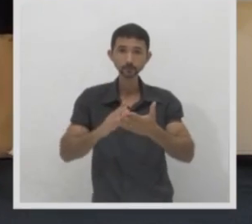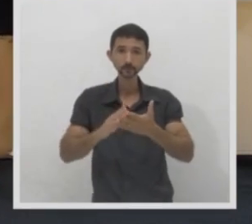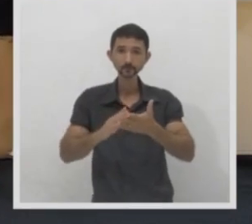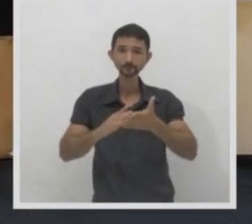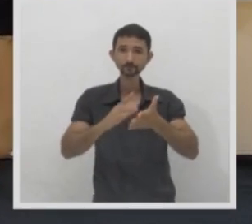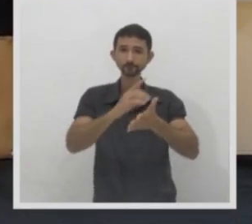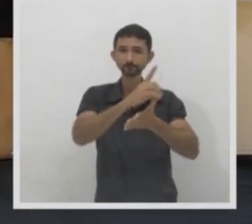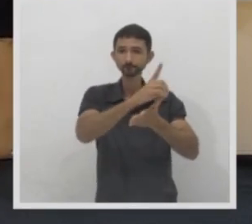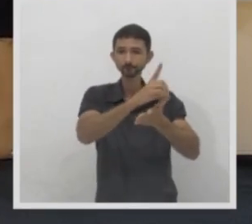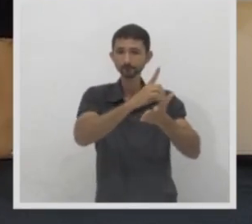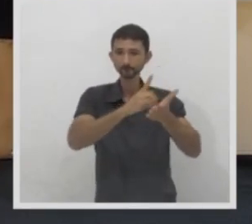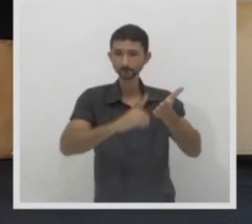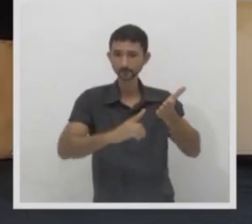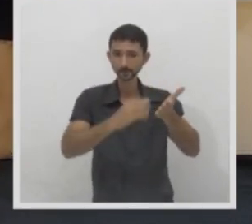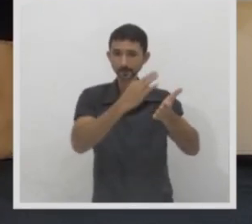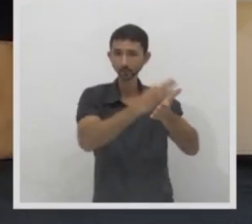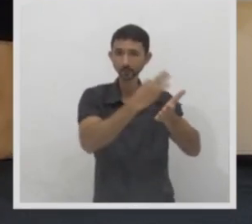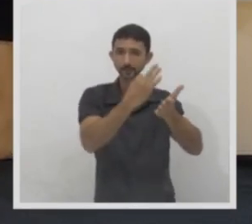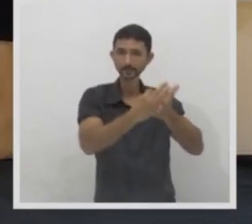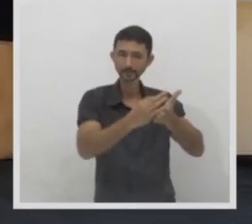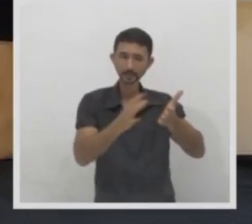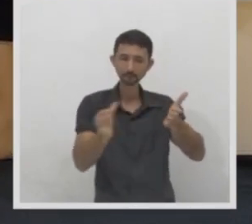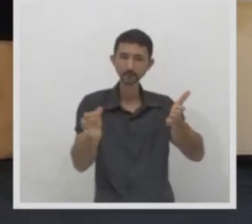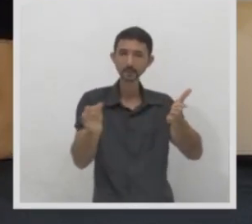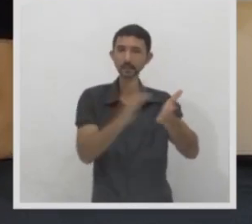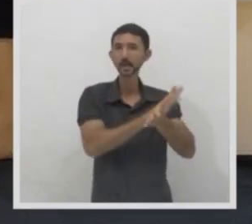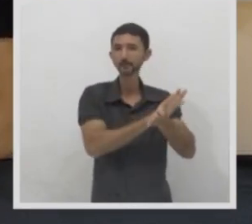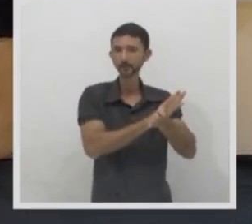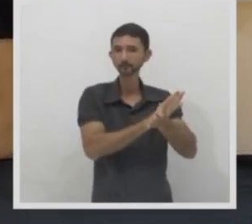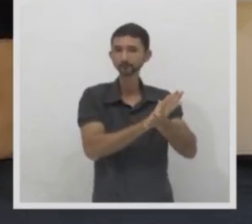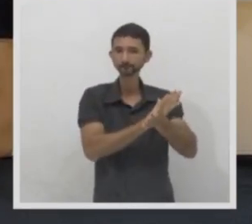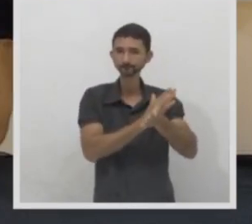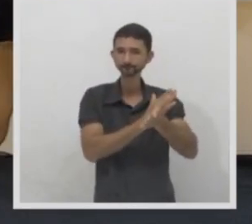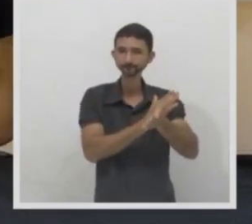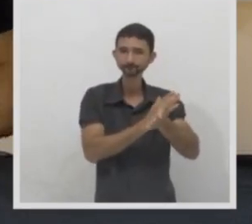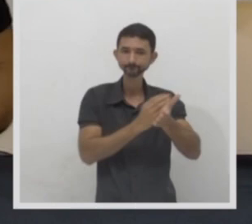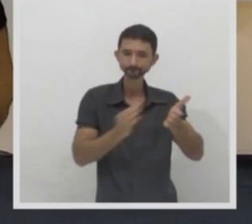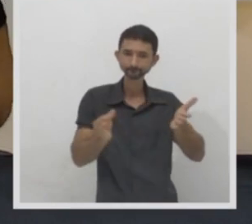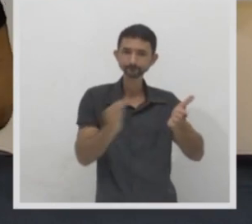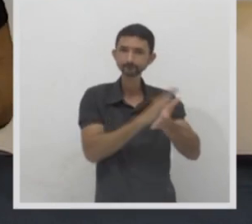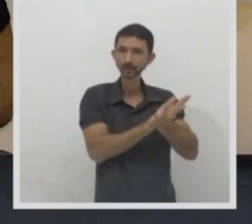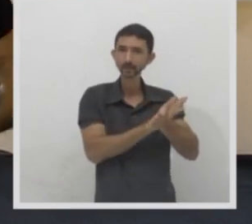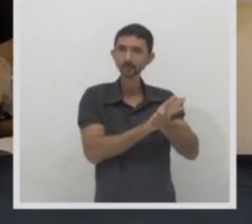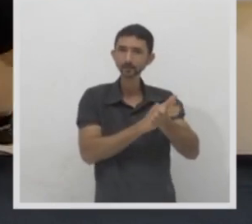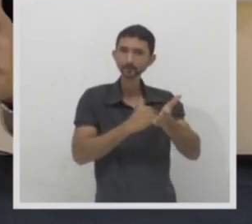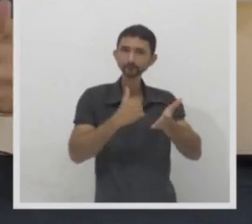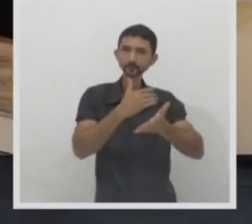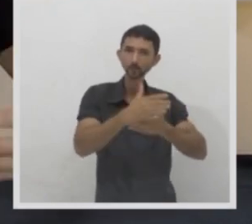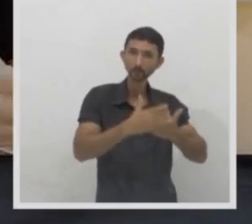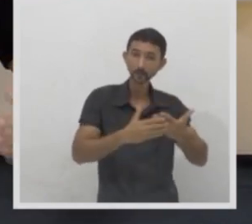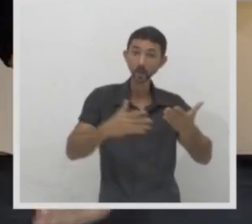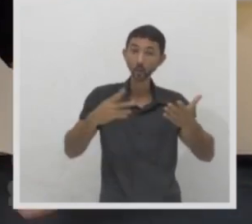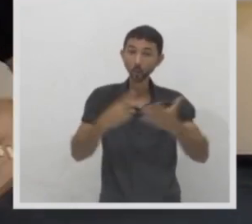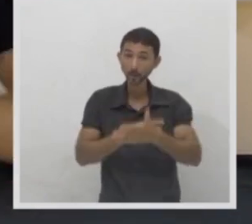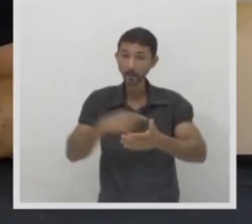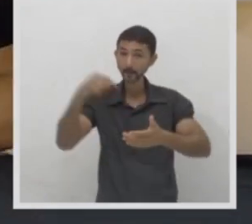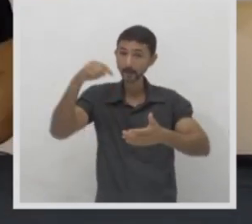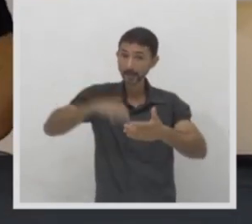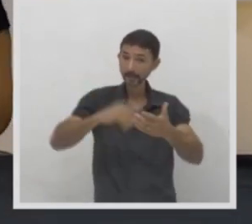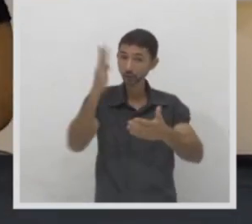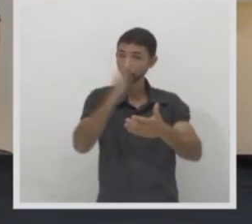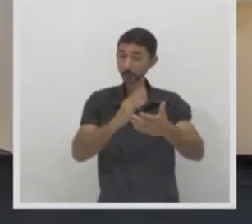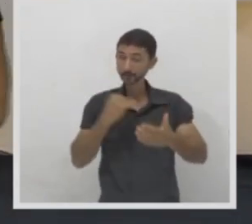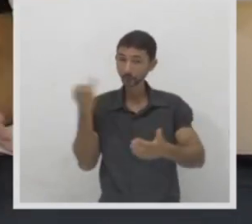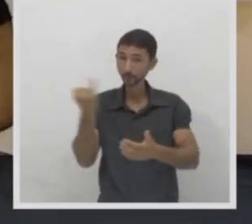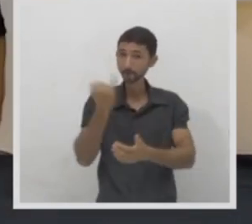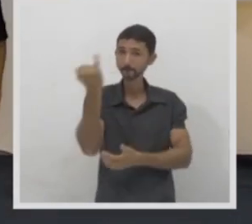de existir. E a inexistência desse Tratado de Tordesilhas vai trazer consequências importantíssimas,